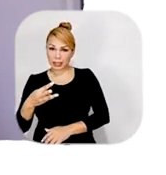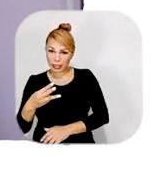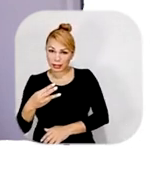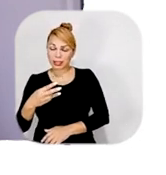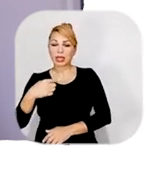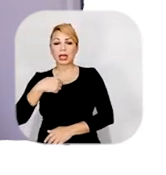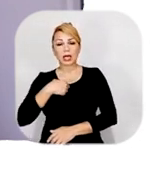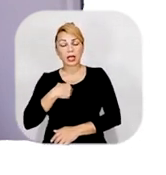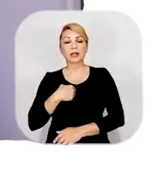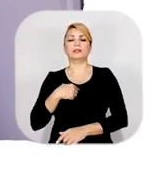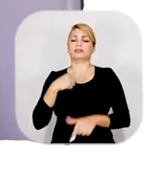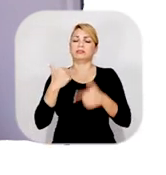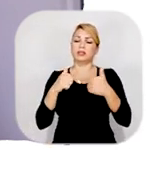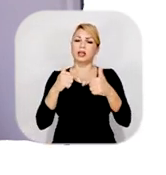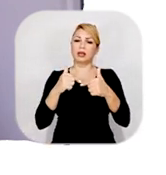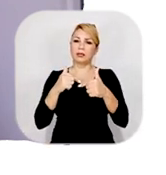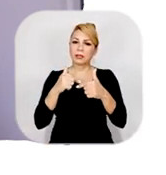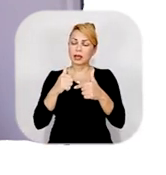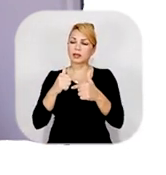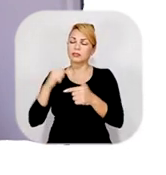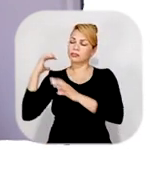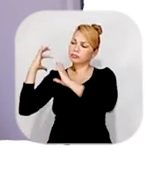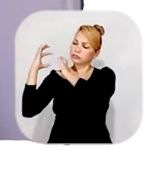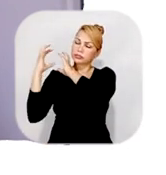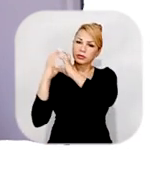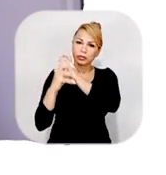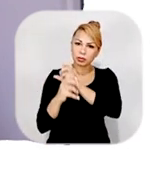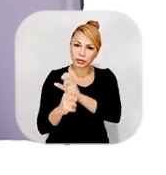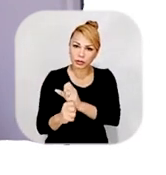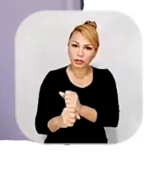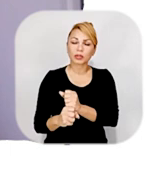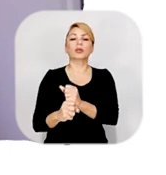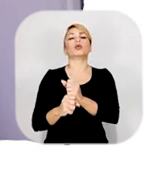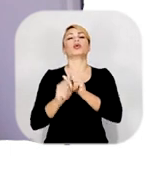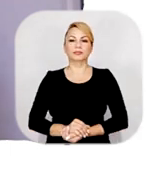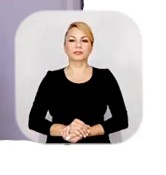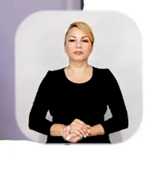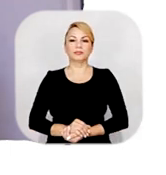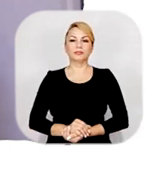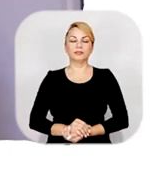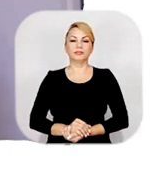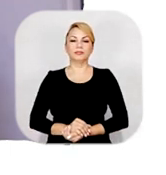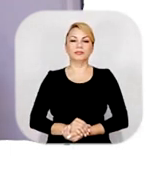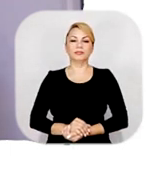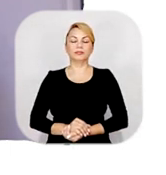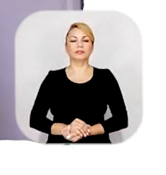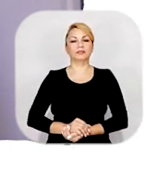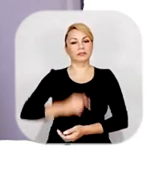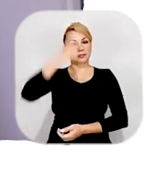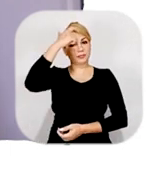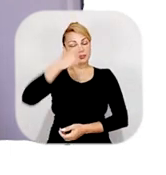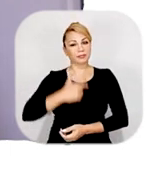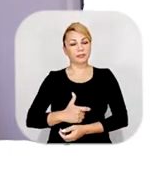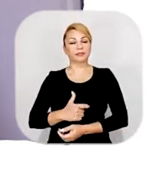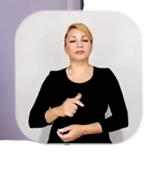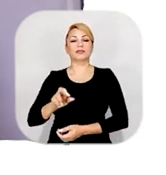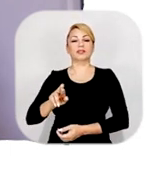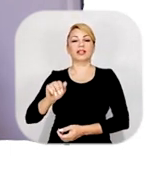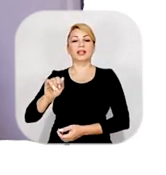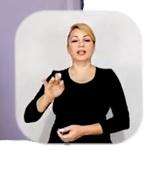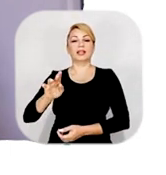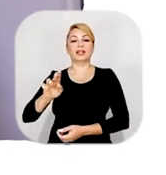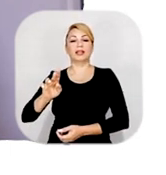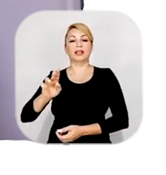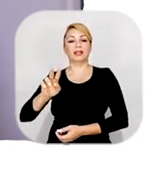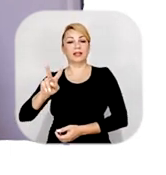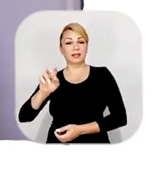né? Que ficava na Alemanha. Eu sou Hein van der Voort,